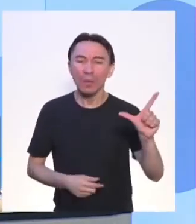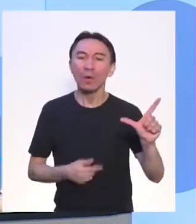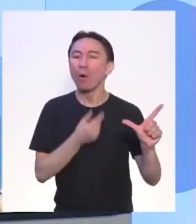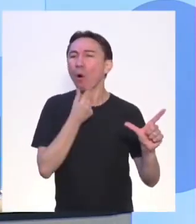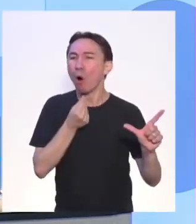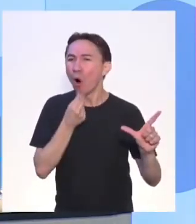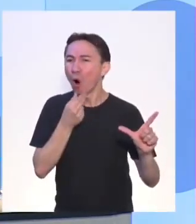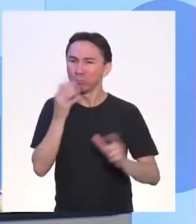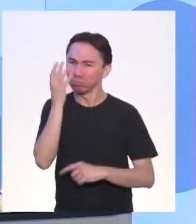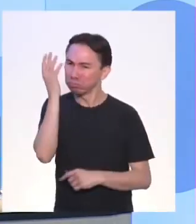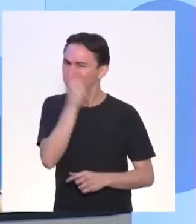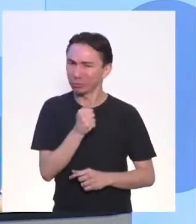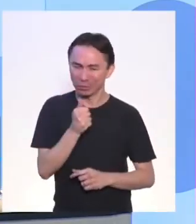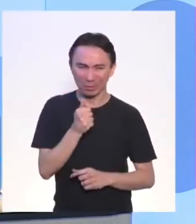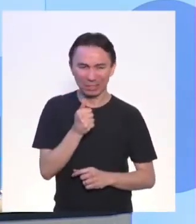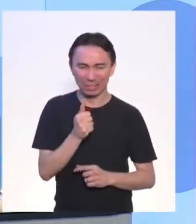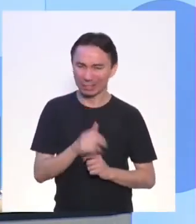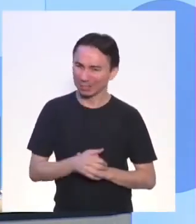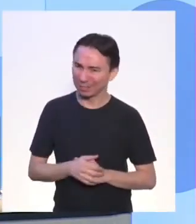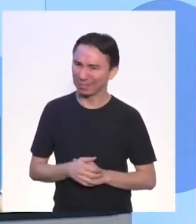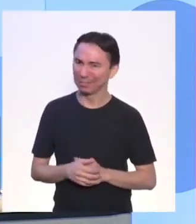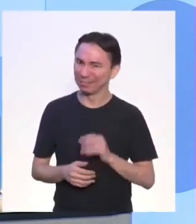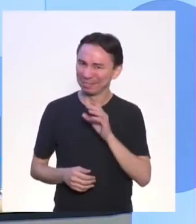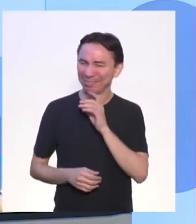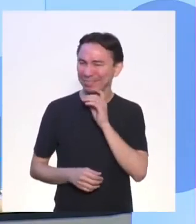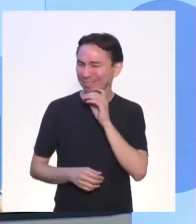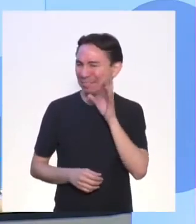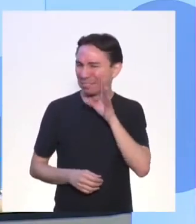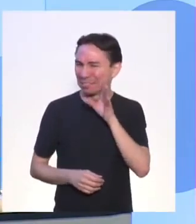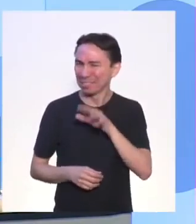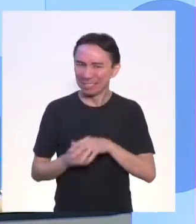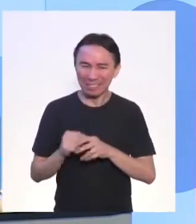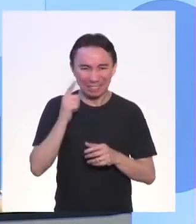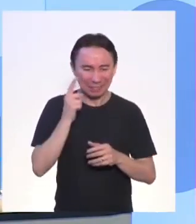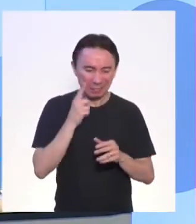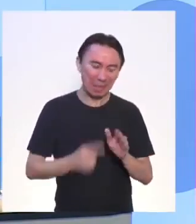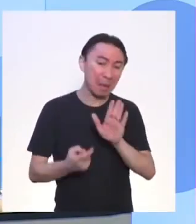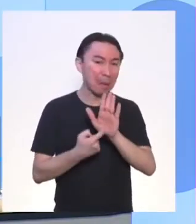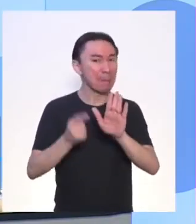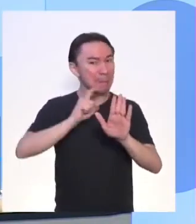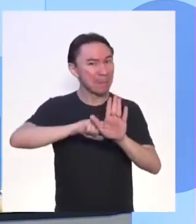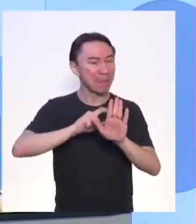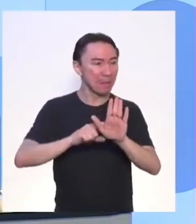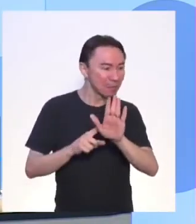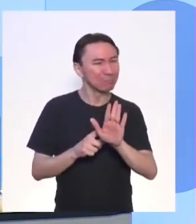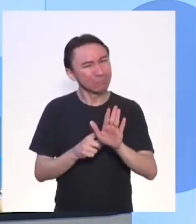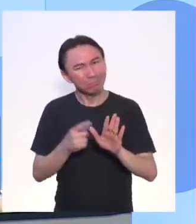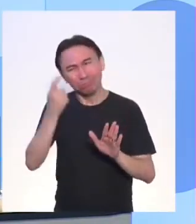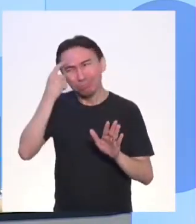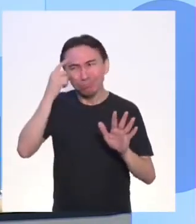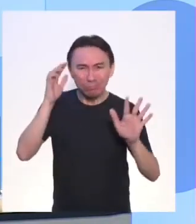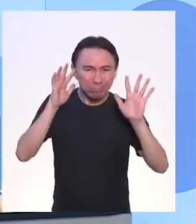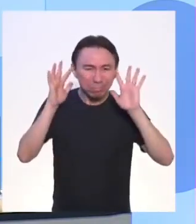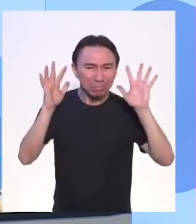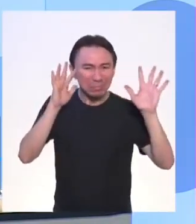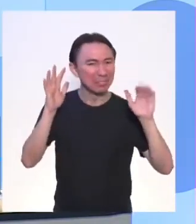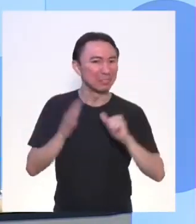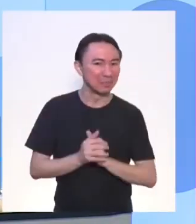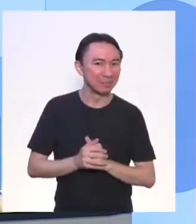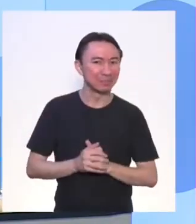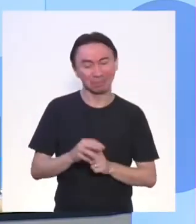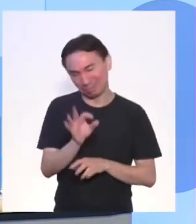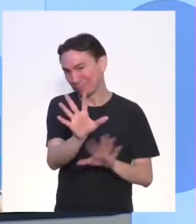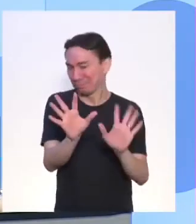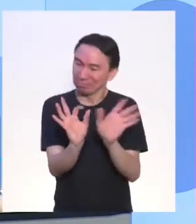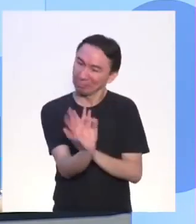bonito, Pro. Muito boa essa, viu? Eu só fico pensando nessa metáfora, mas tudo bem, está certinho. A gente tem a Pro